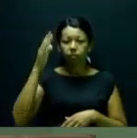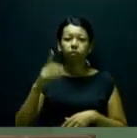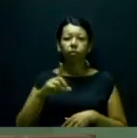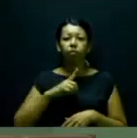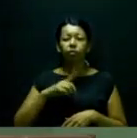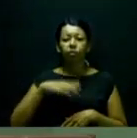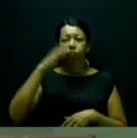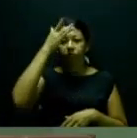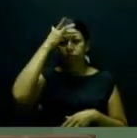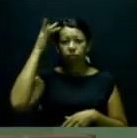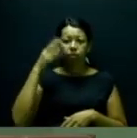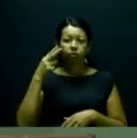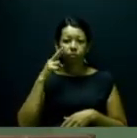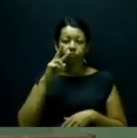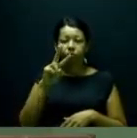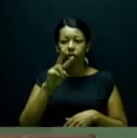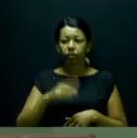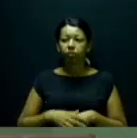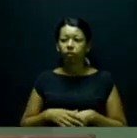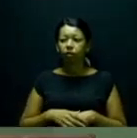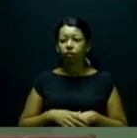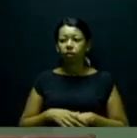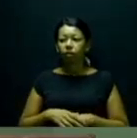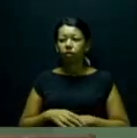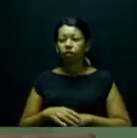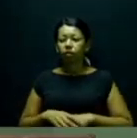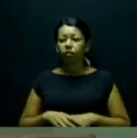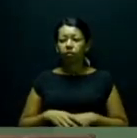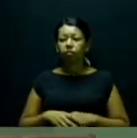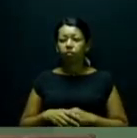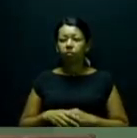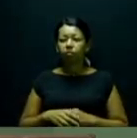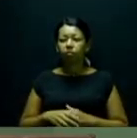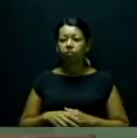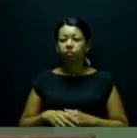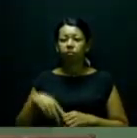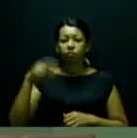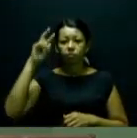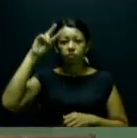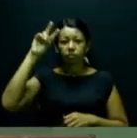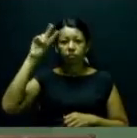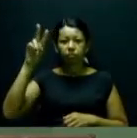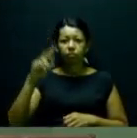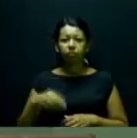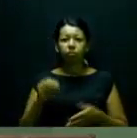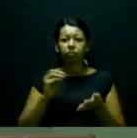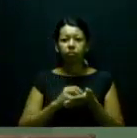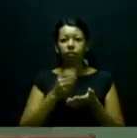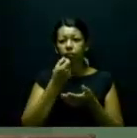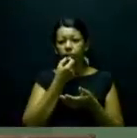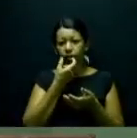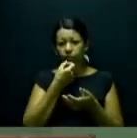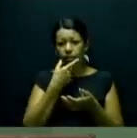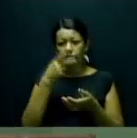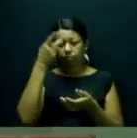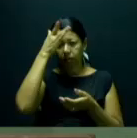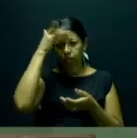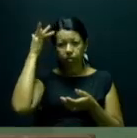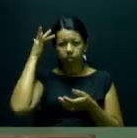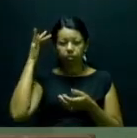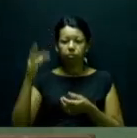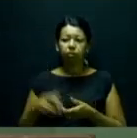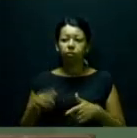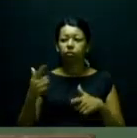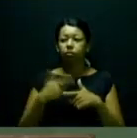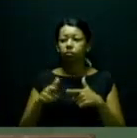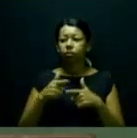tem alguém sentado aí no sofá, muito bem acomodado em algum lugar, que lembre-se de deixar faltar medicamento para o hipertenso, para o diabético,